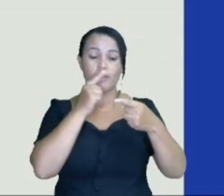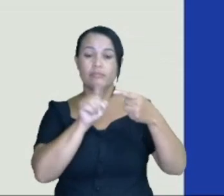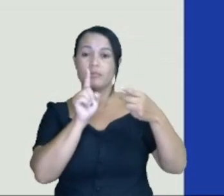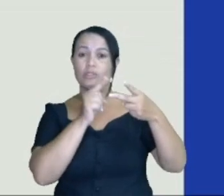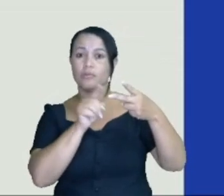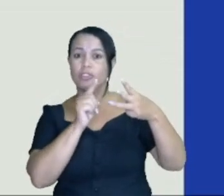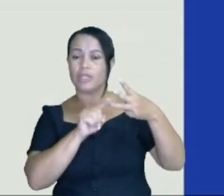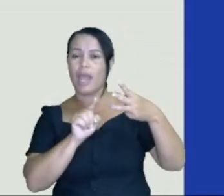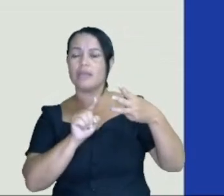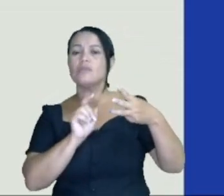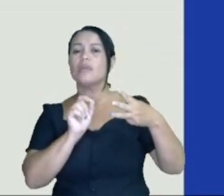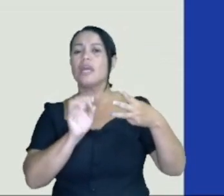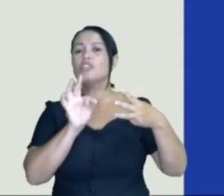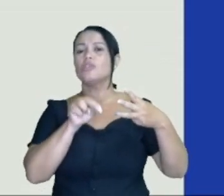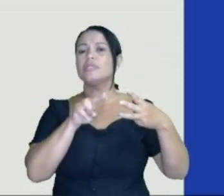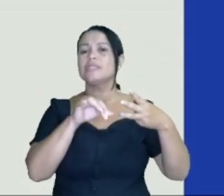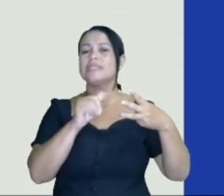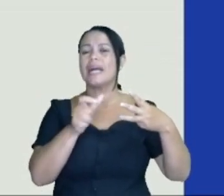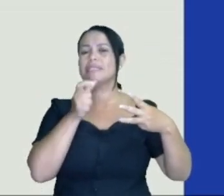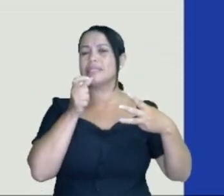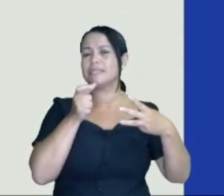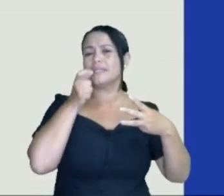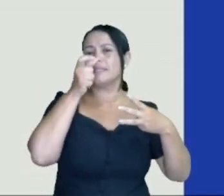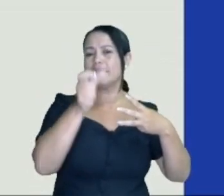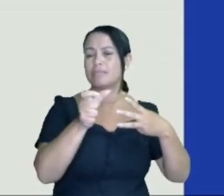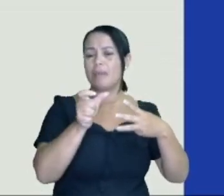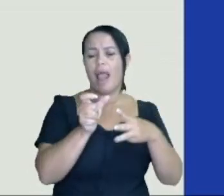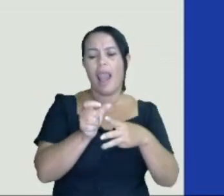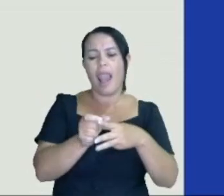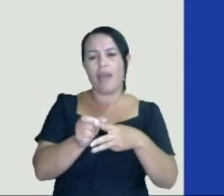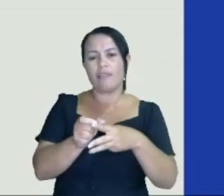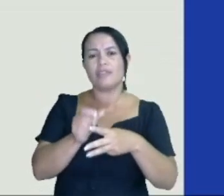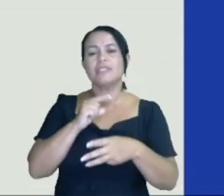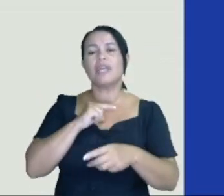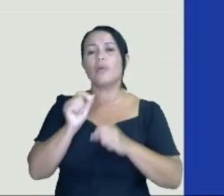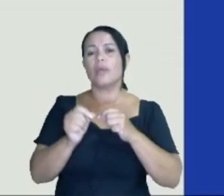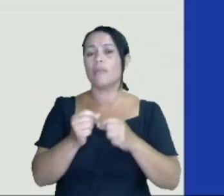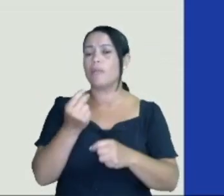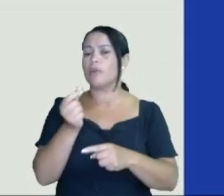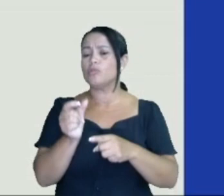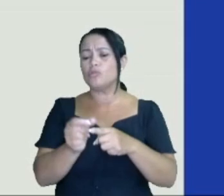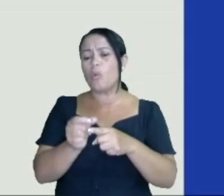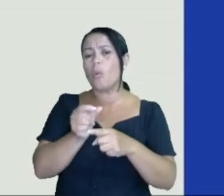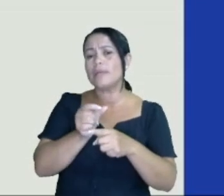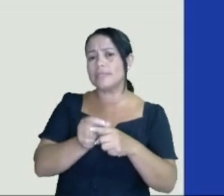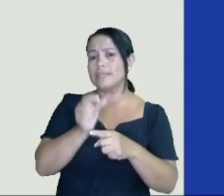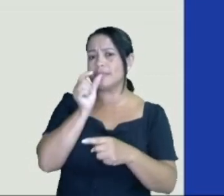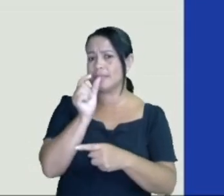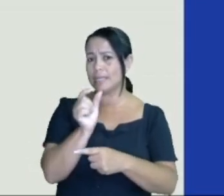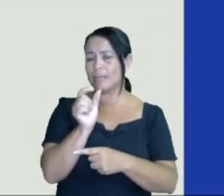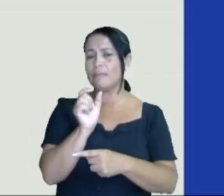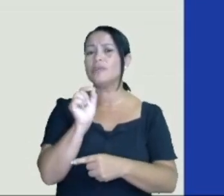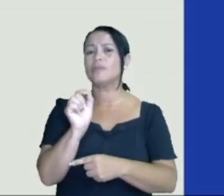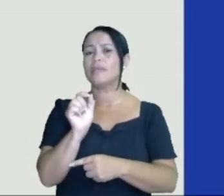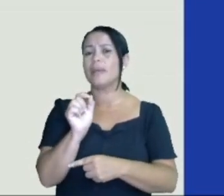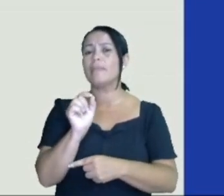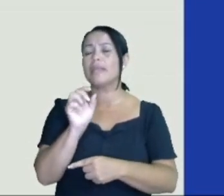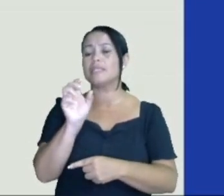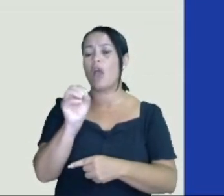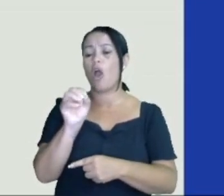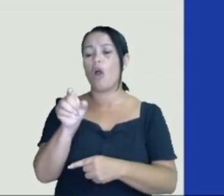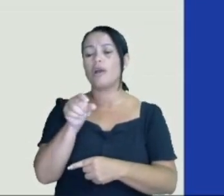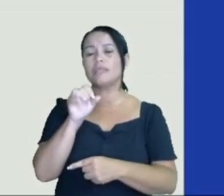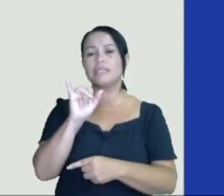3 tonicidades de palavras. Ou seja, ela tem que ter no mínimo 2 sílabas para ela ser